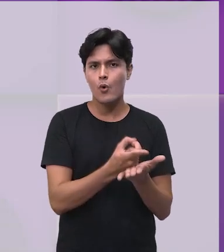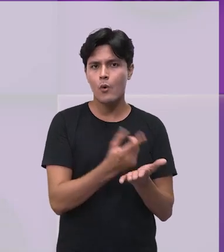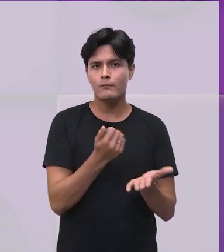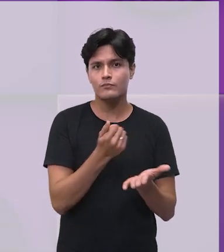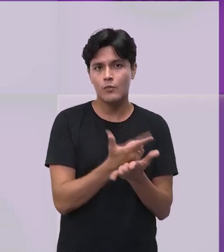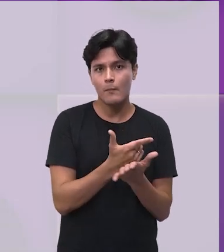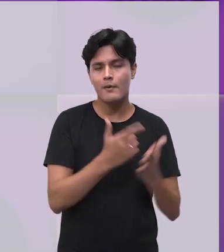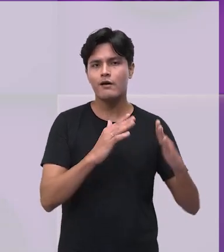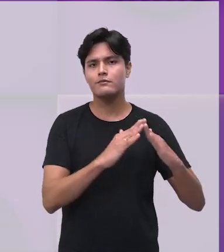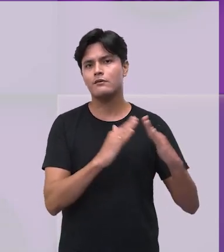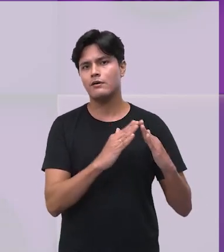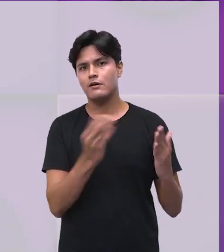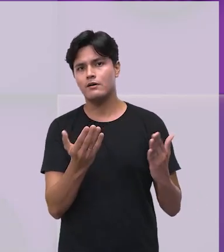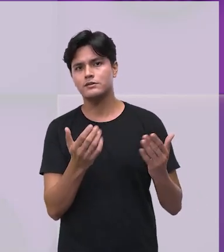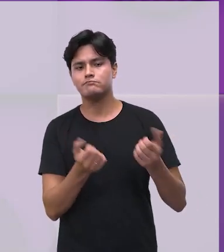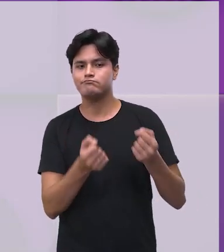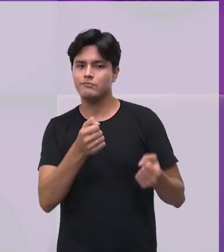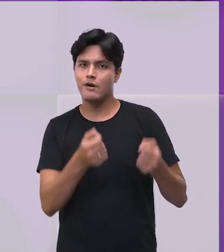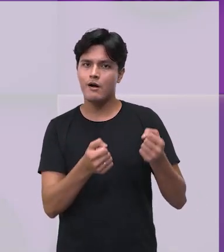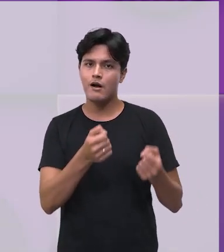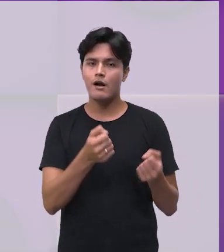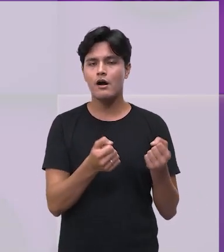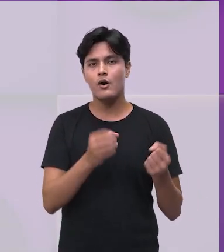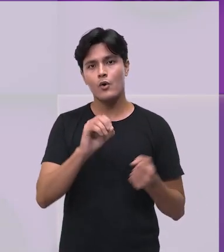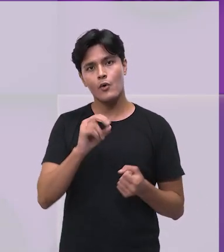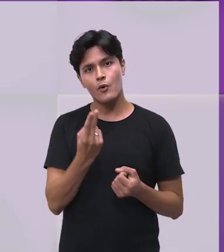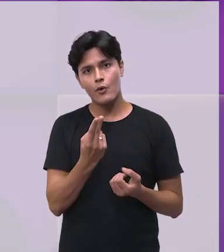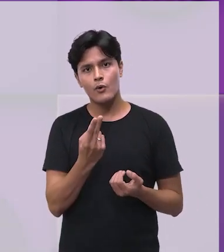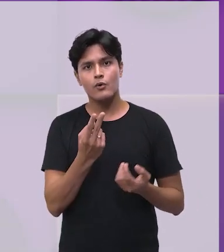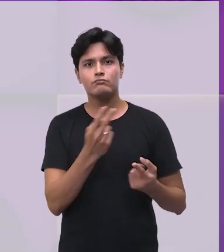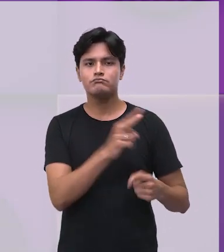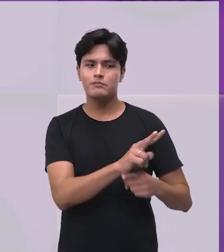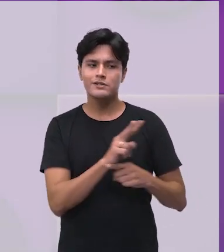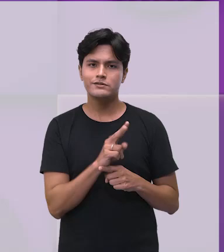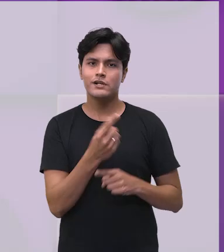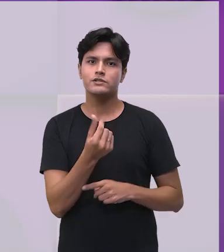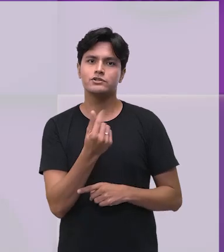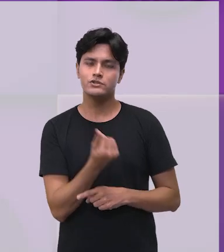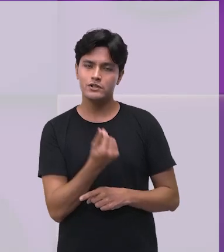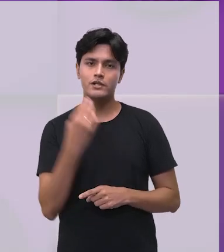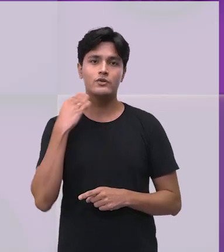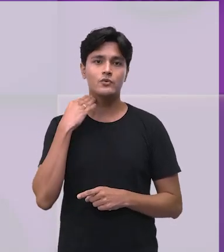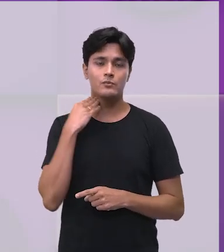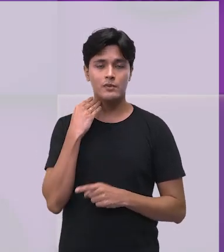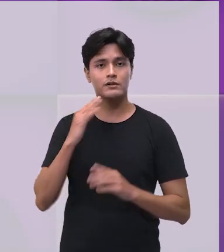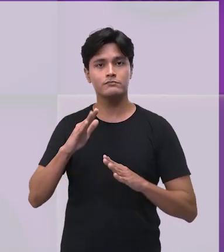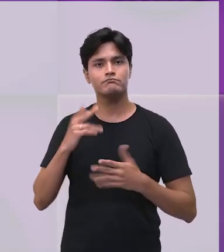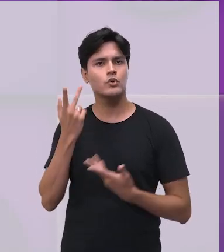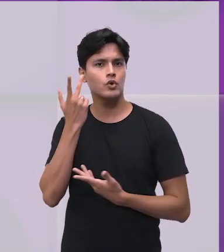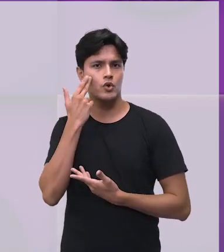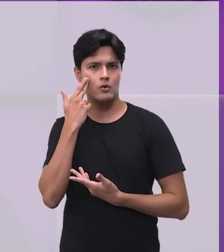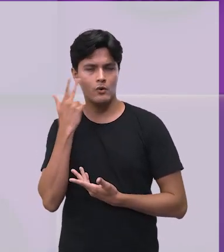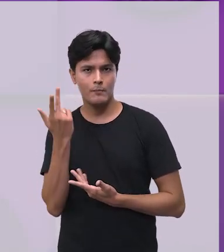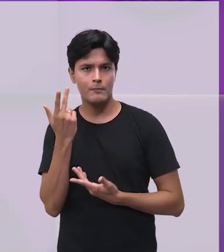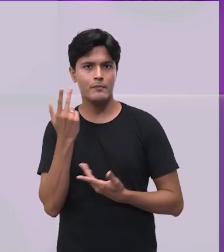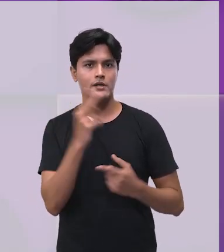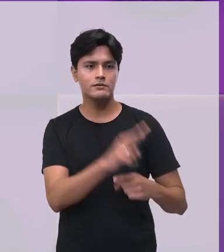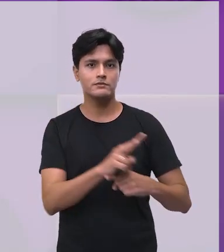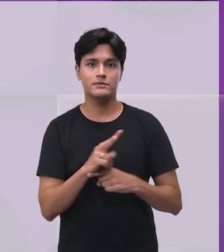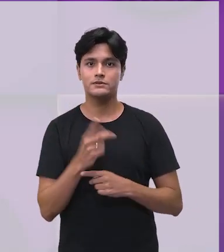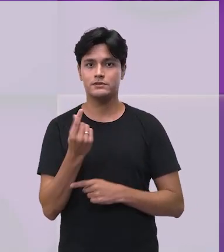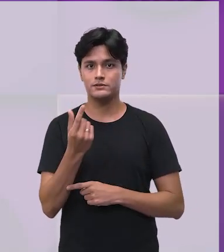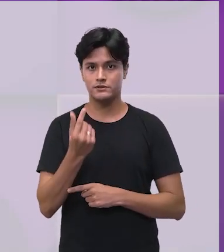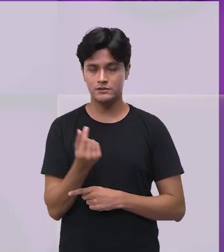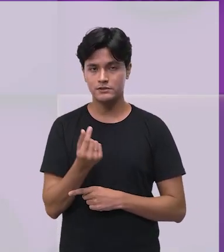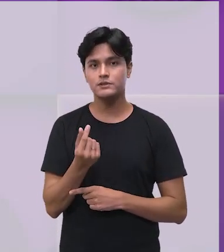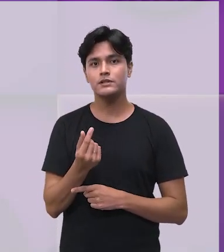ou um empréstimo em dinheiro que você vai tomar do banco. Então, normalmente, quando você empresta um dinheiro de uma instituição